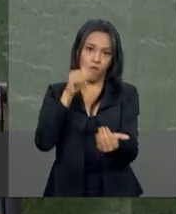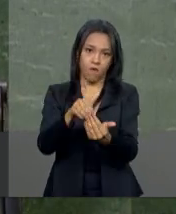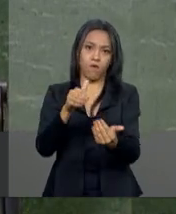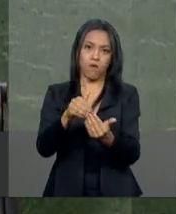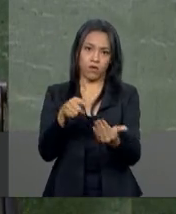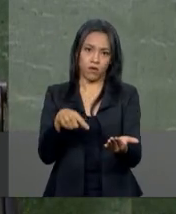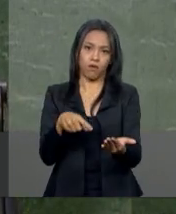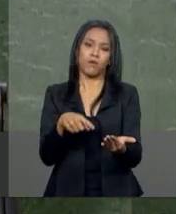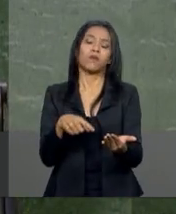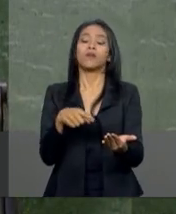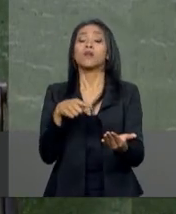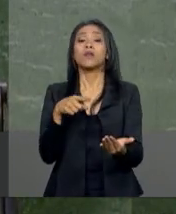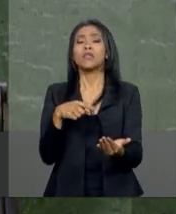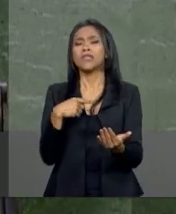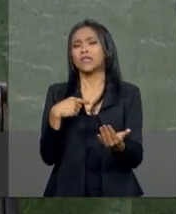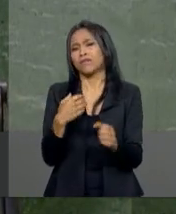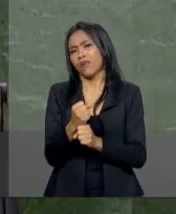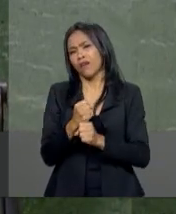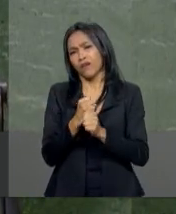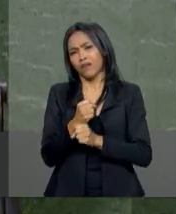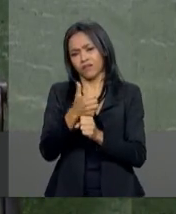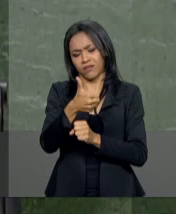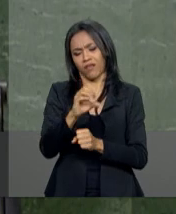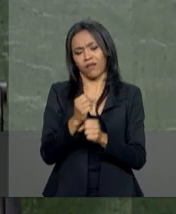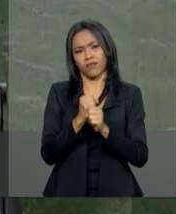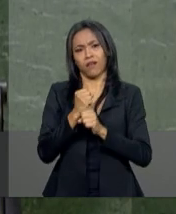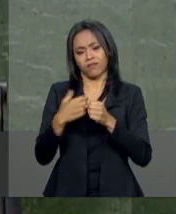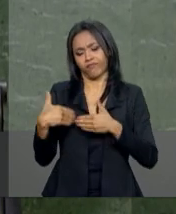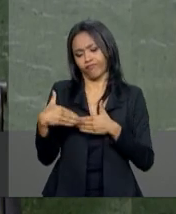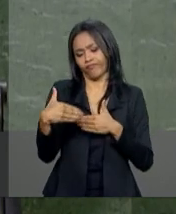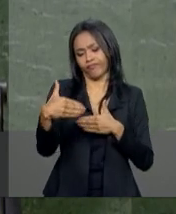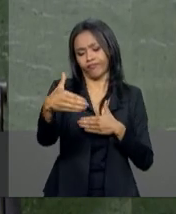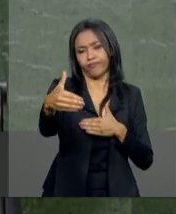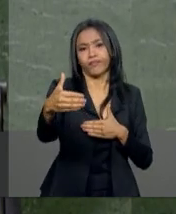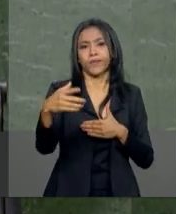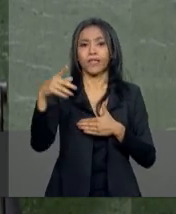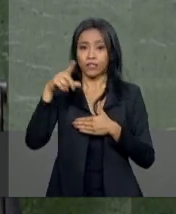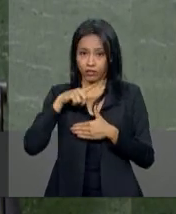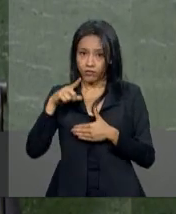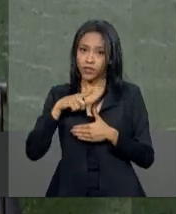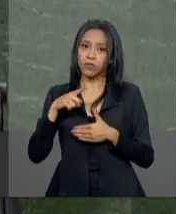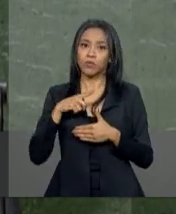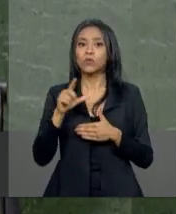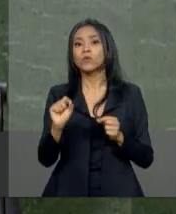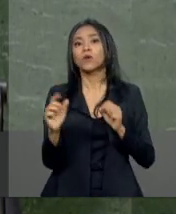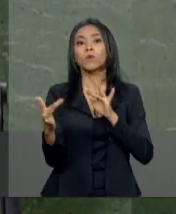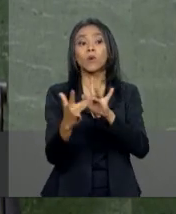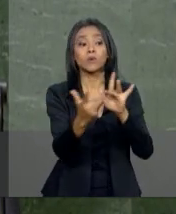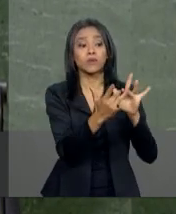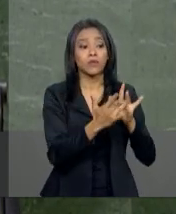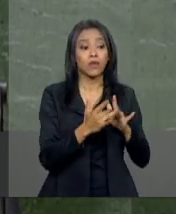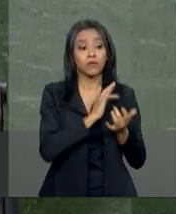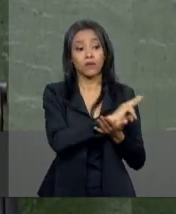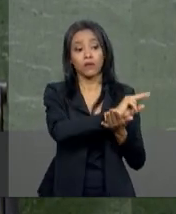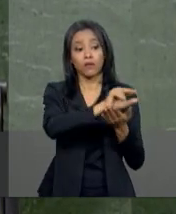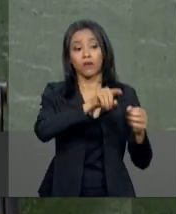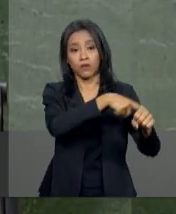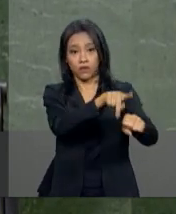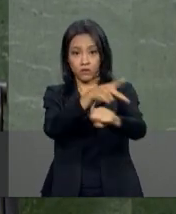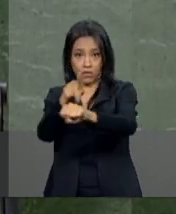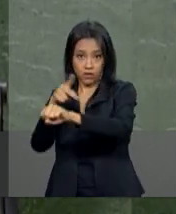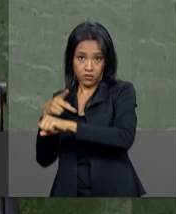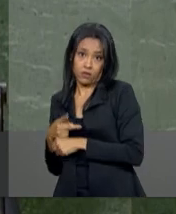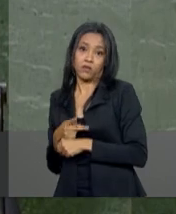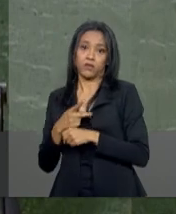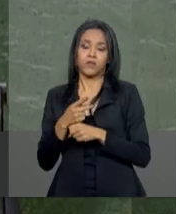ao longo de décadas erguemos um sistema multilateral de comércio robusto com regras